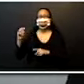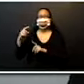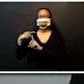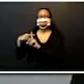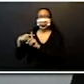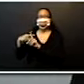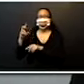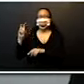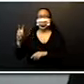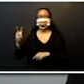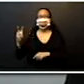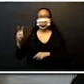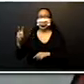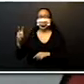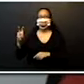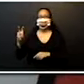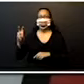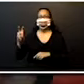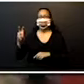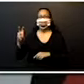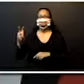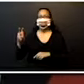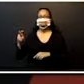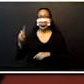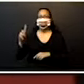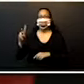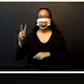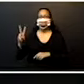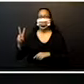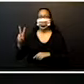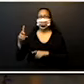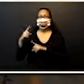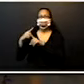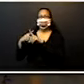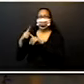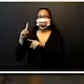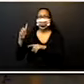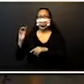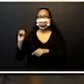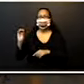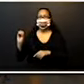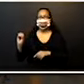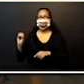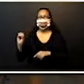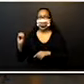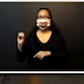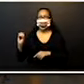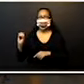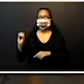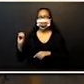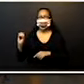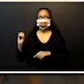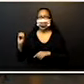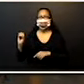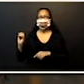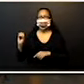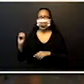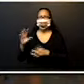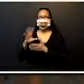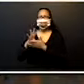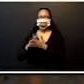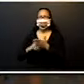mais 5. O 12 vezes 100, que a gente já aprendeu, que é só copiar